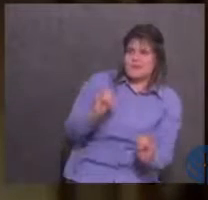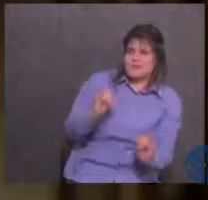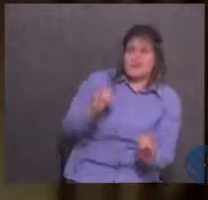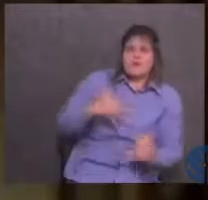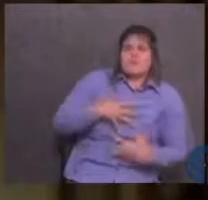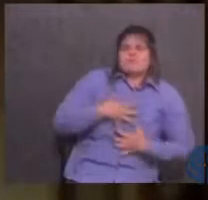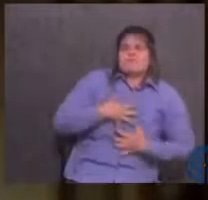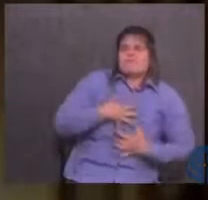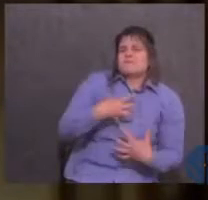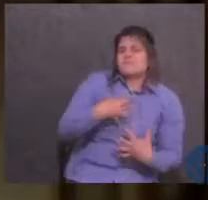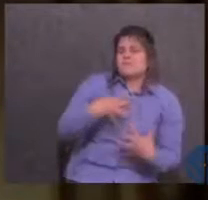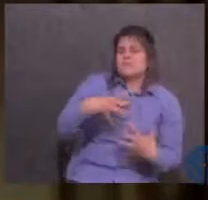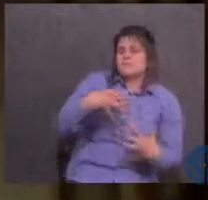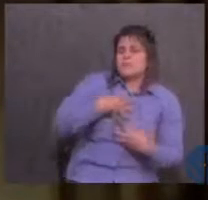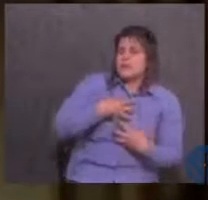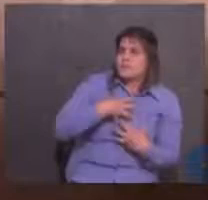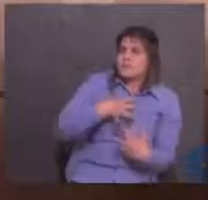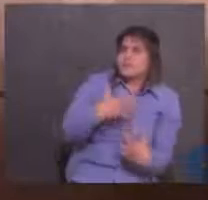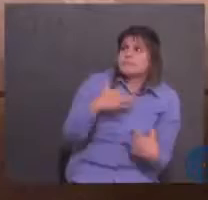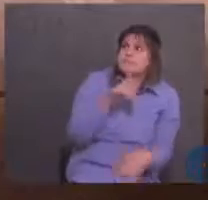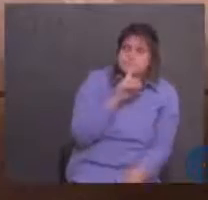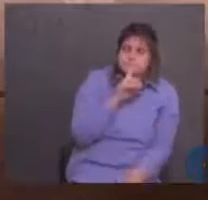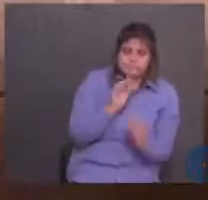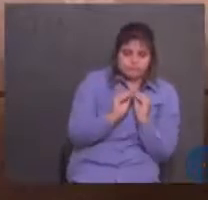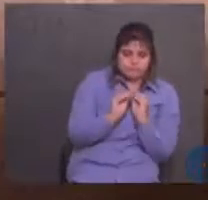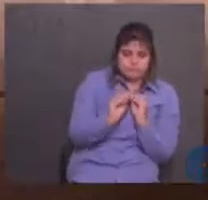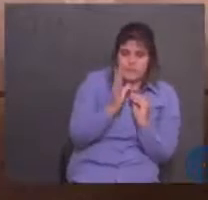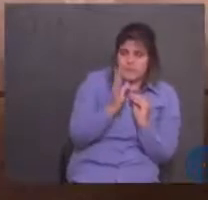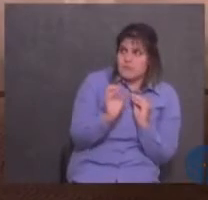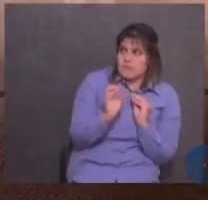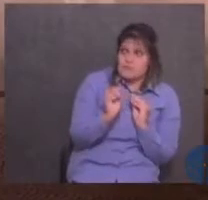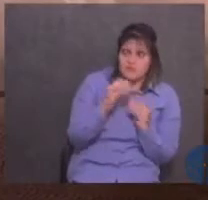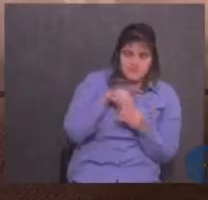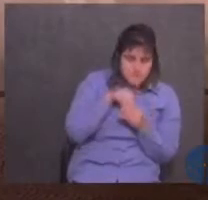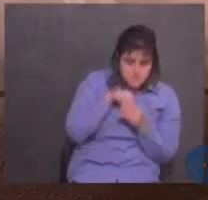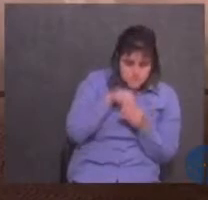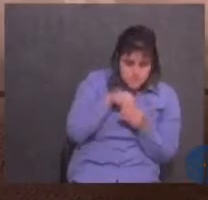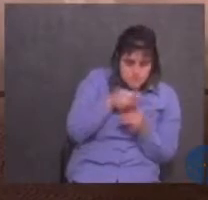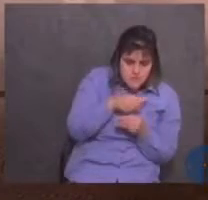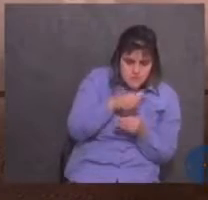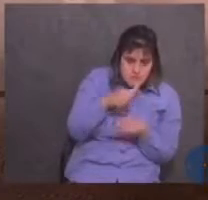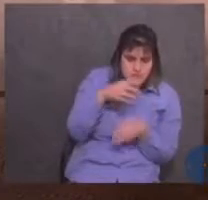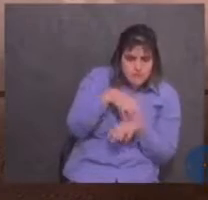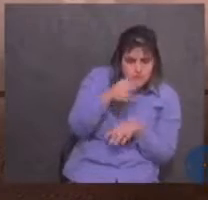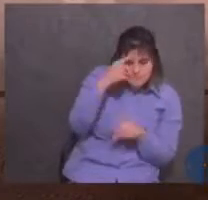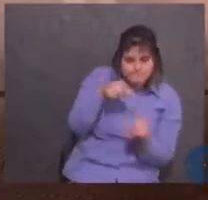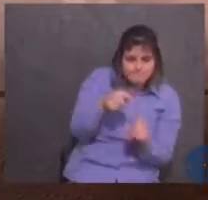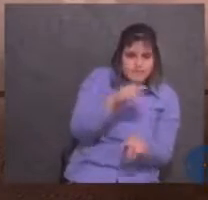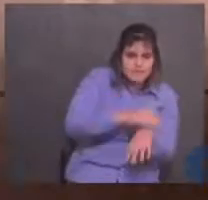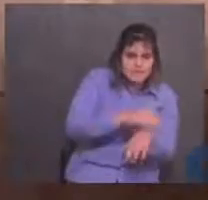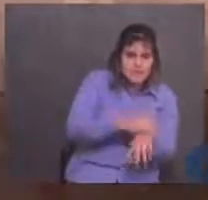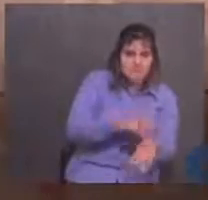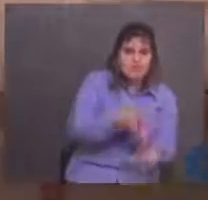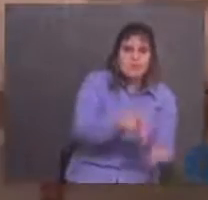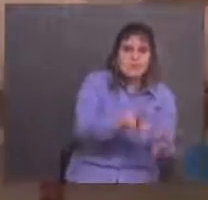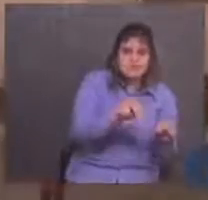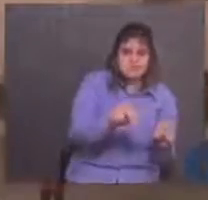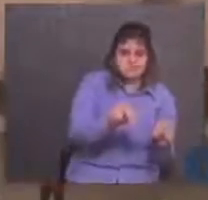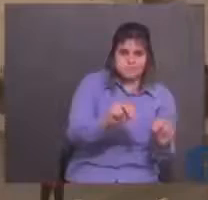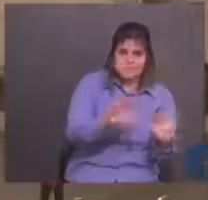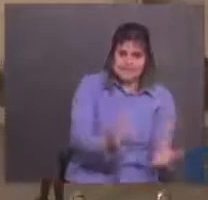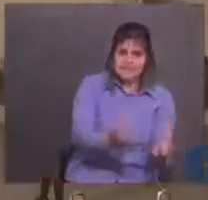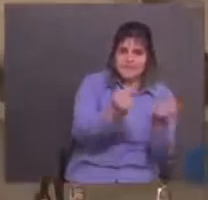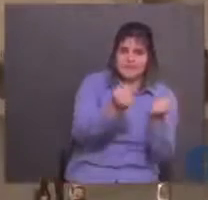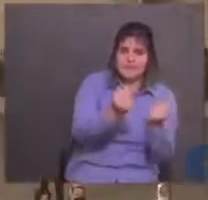peito, mas não digo nada, sofro pela conversão dos pecadores. E naquela